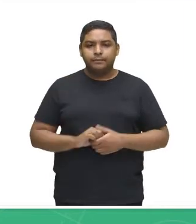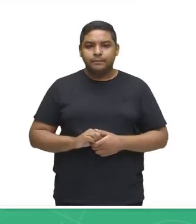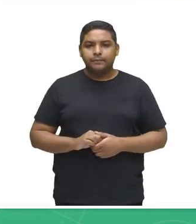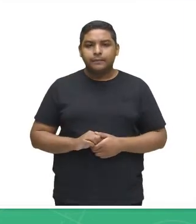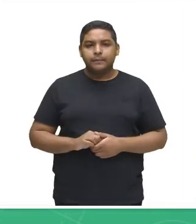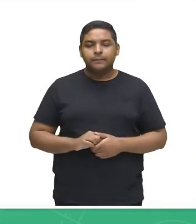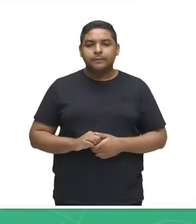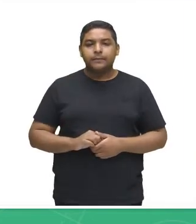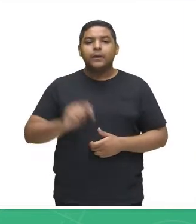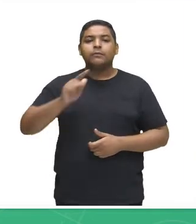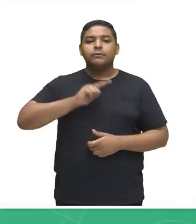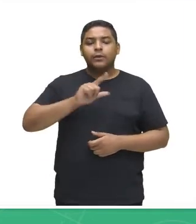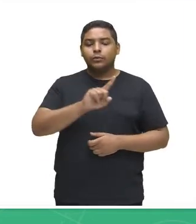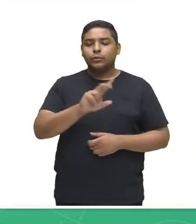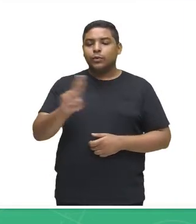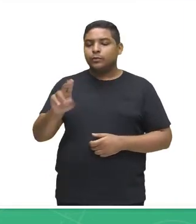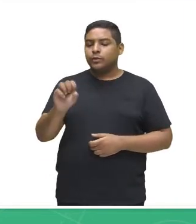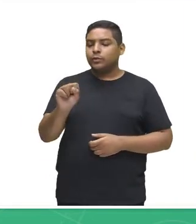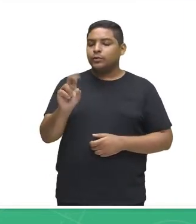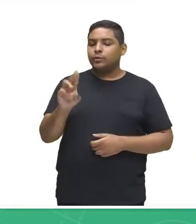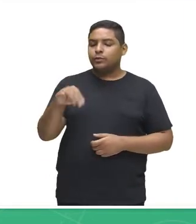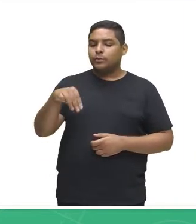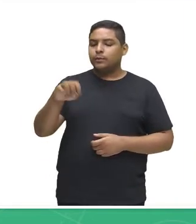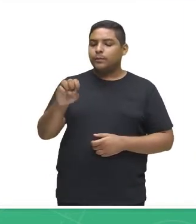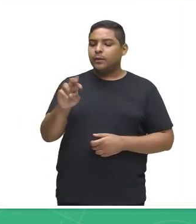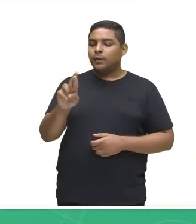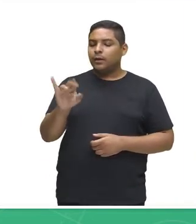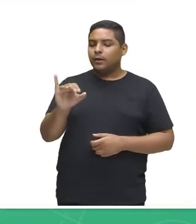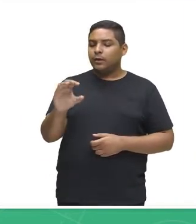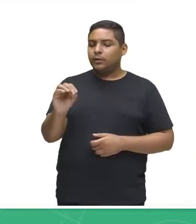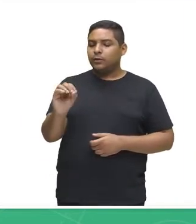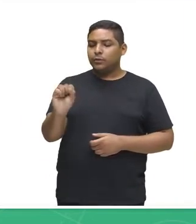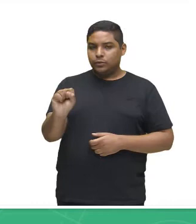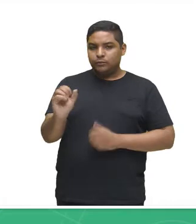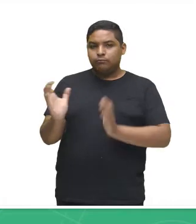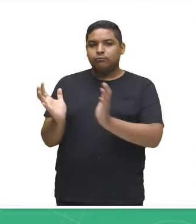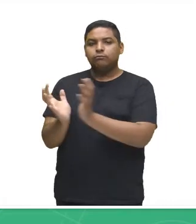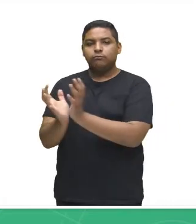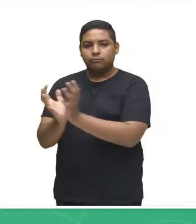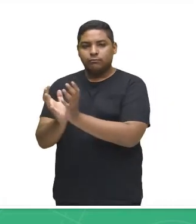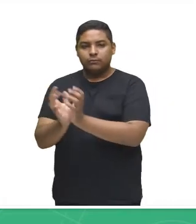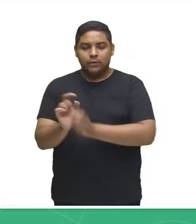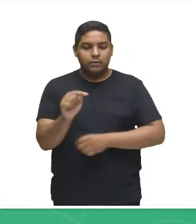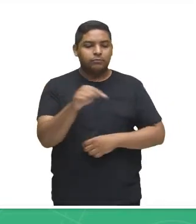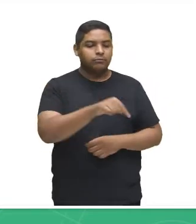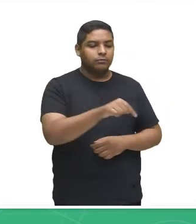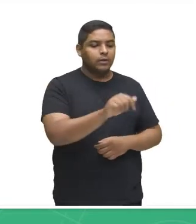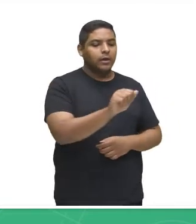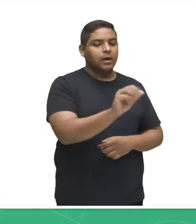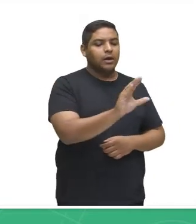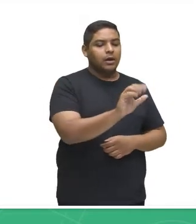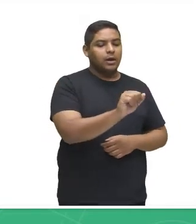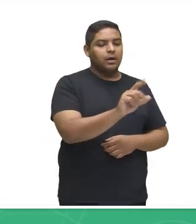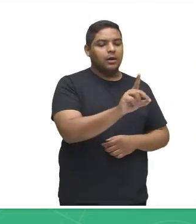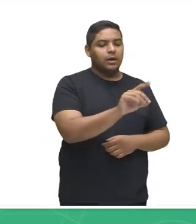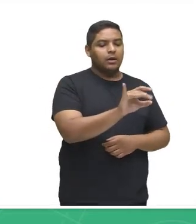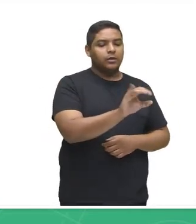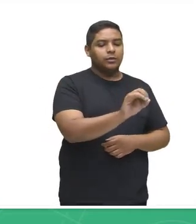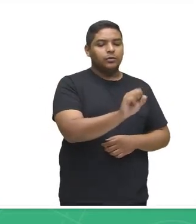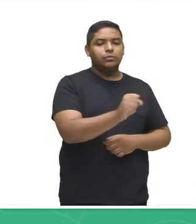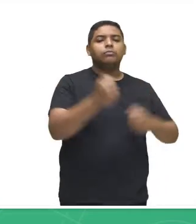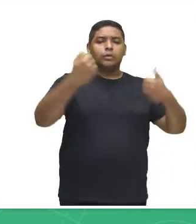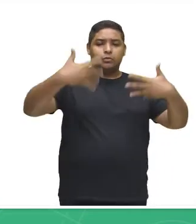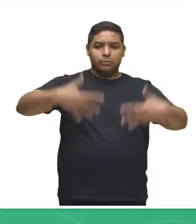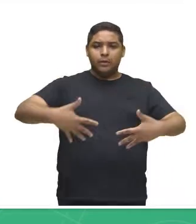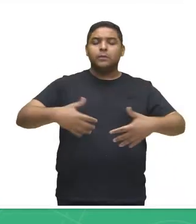vocês os sumérios e os acádios. Nós vamos trazê-los juntos, mas eu vou explicar para vocês quem eram os sumérios e quem eram os acádios, tá bom? Então